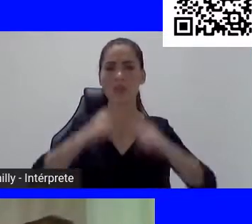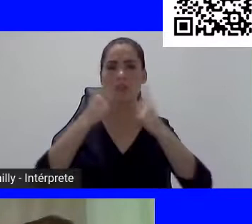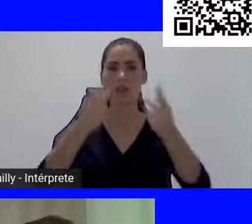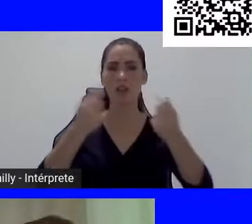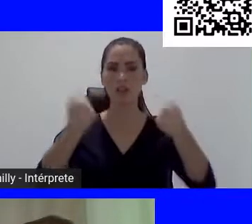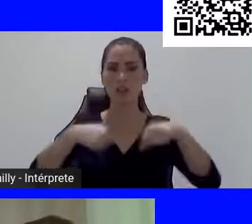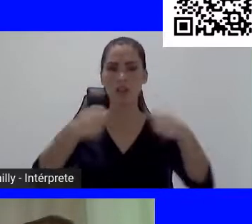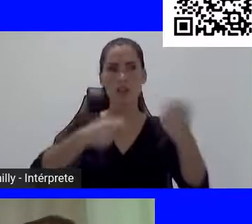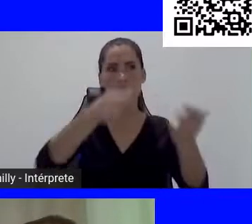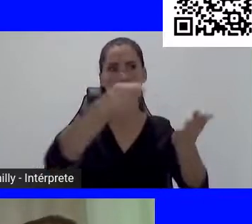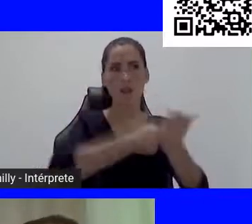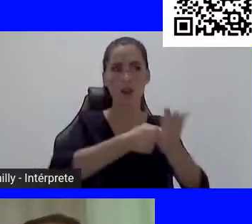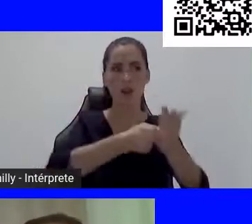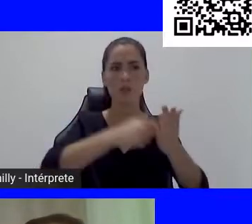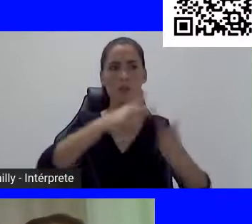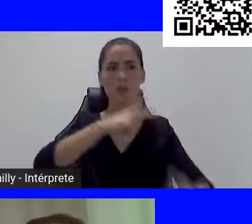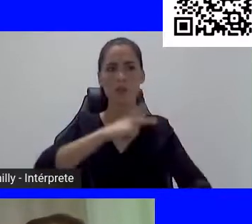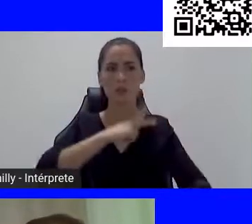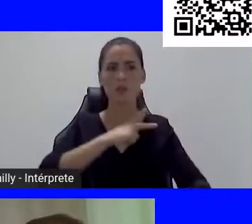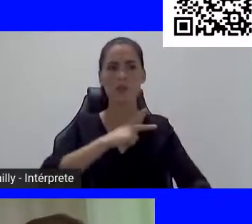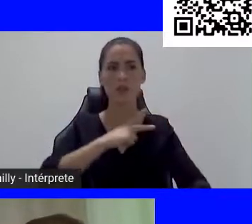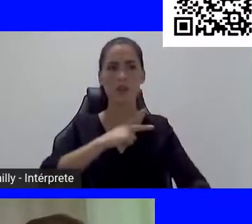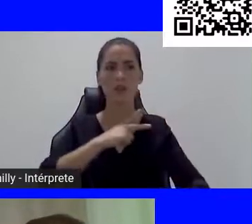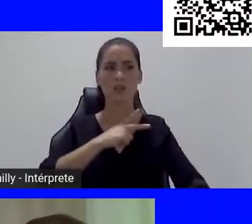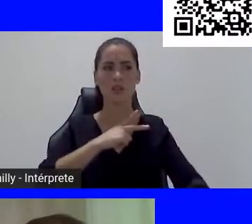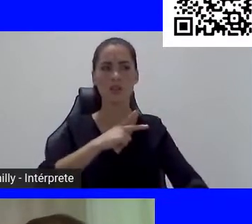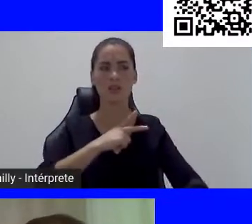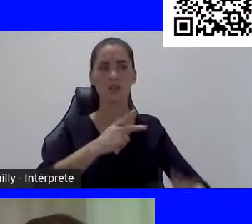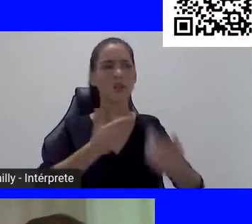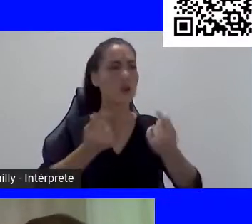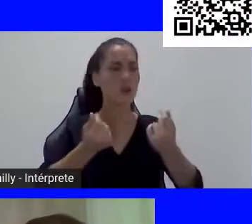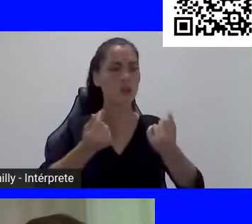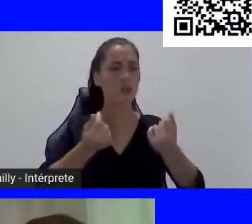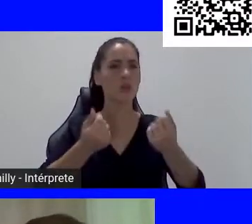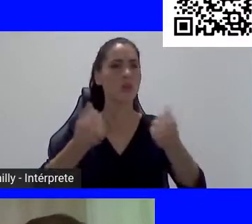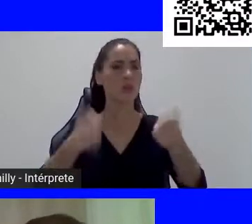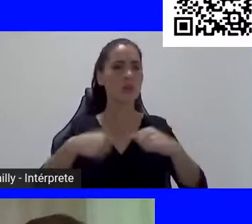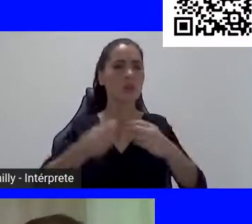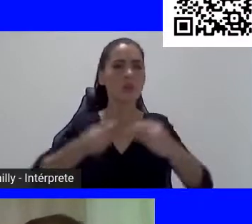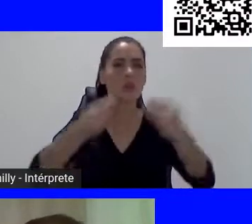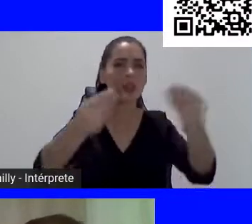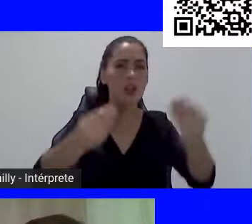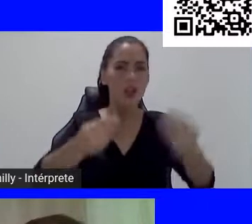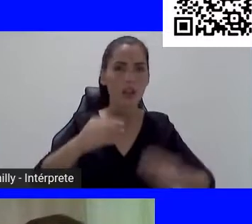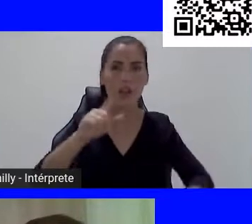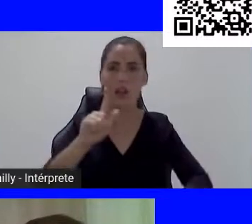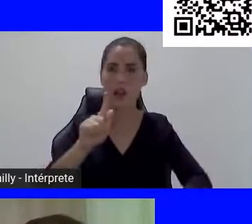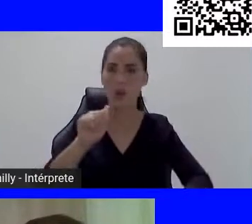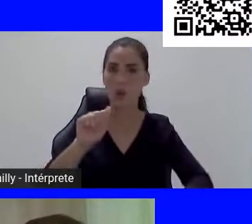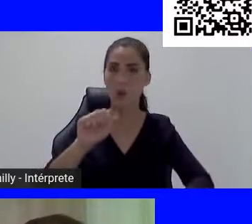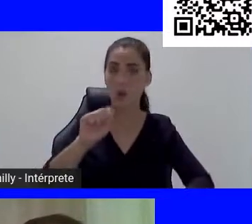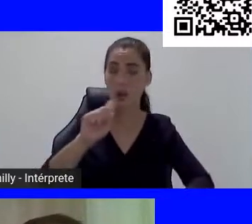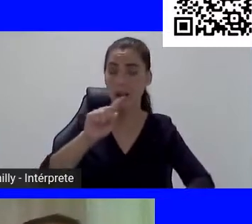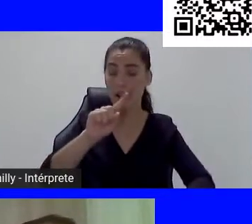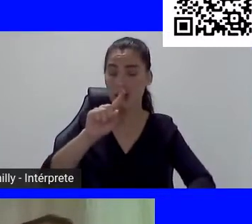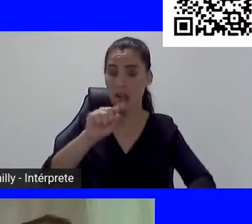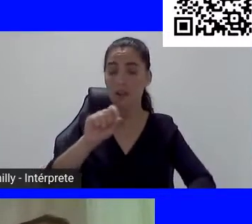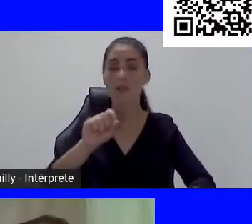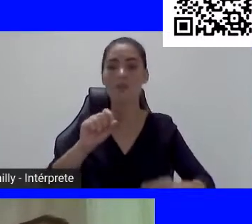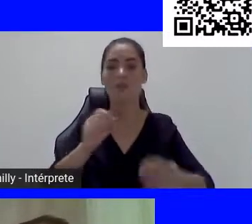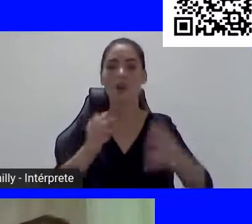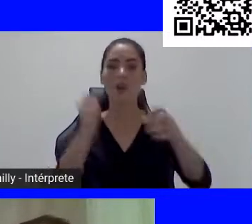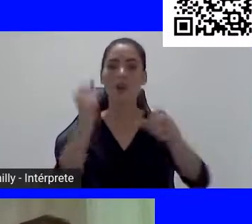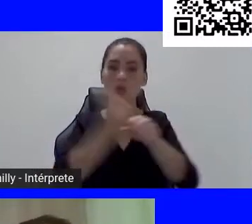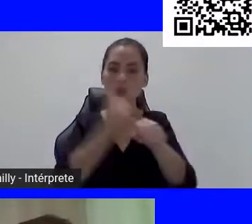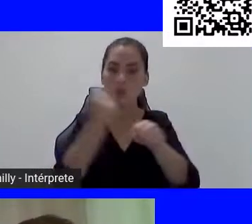gás, lá no Nordeste, que temos que levar o gás lá para eles construírem termoelétrica no Nordeste brasileiro. Então, veja